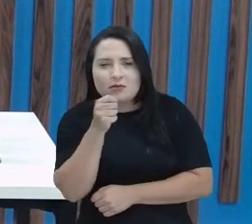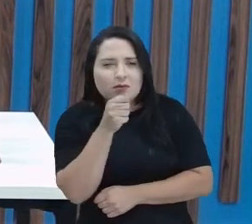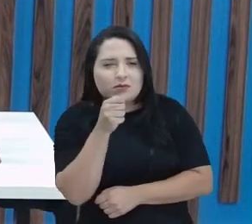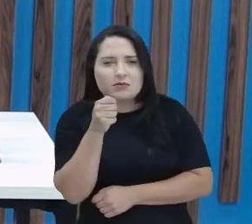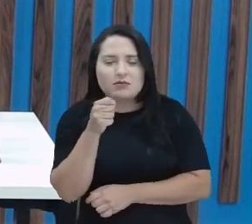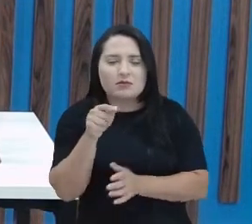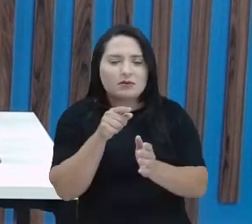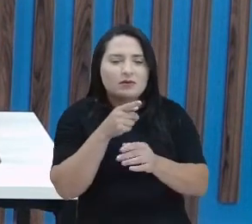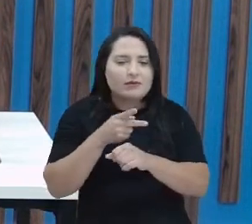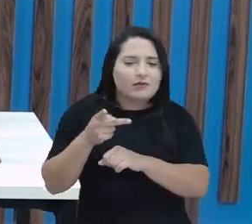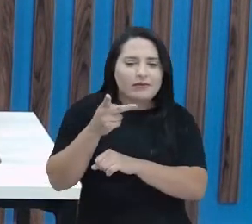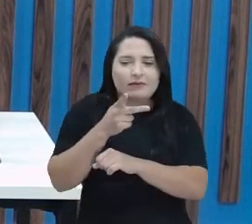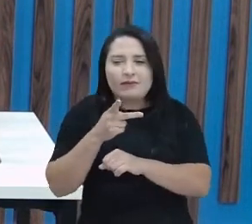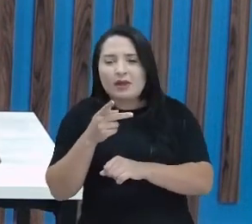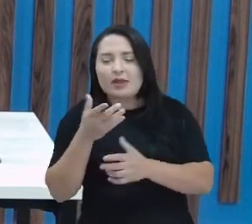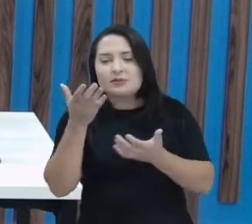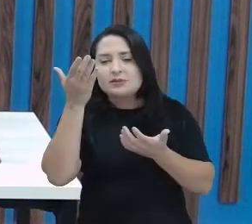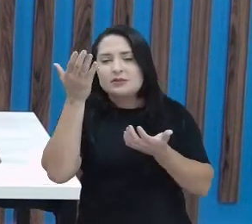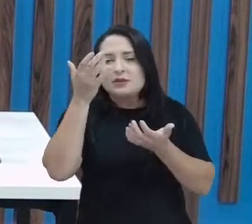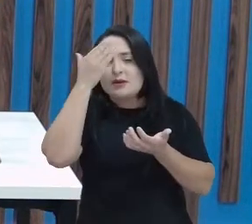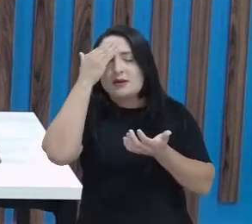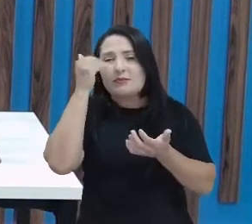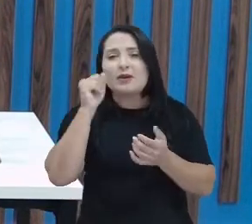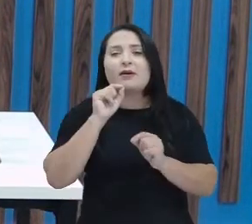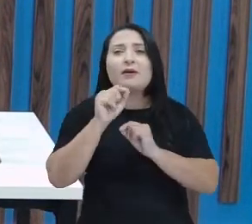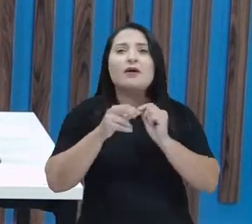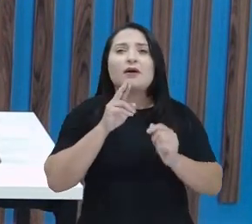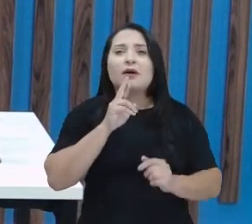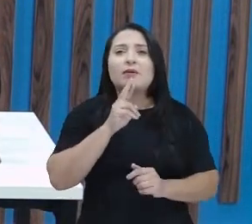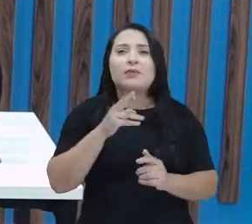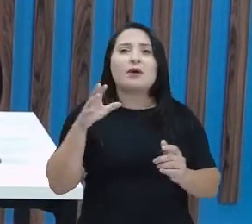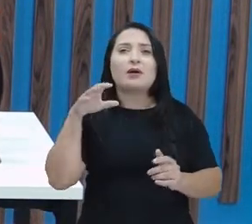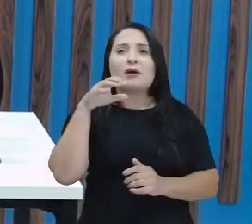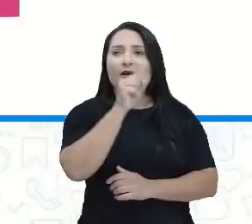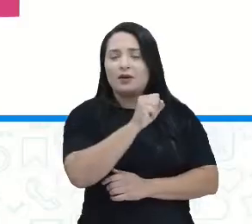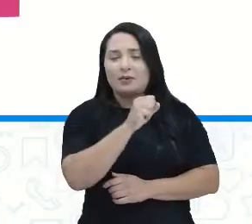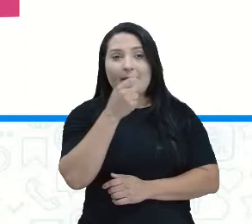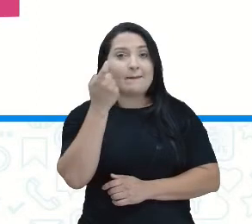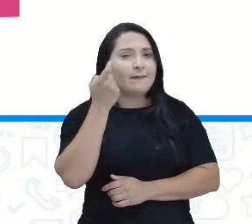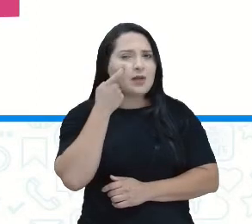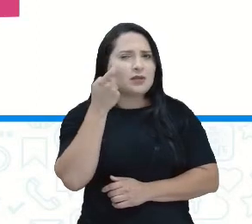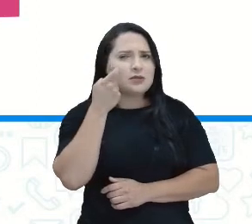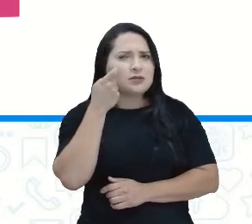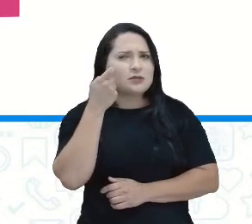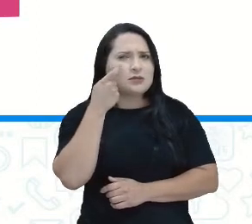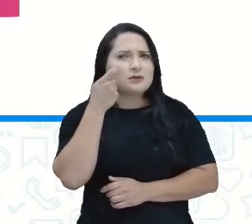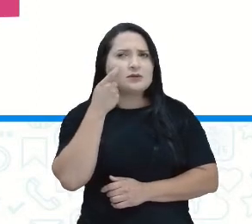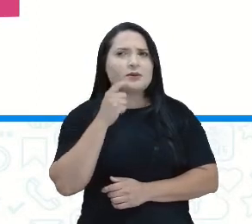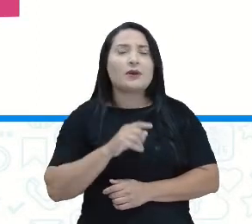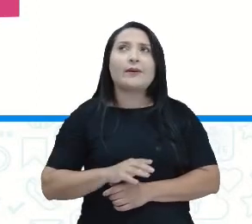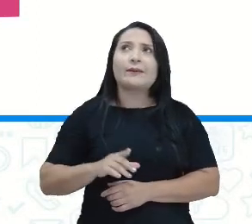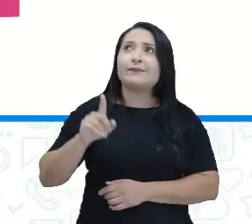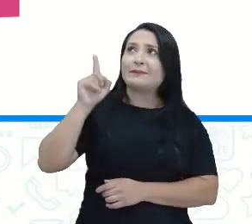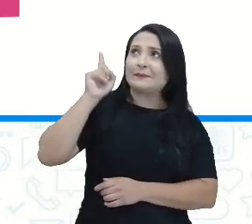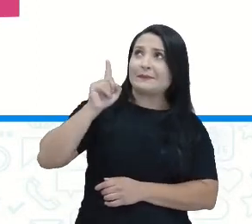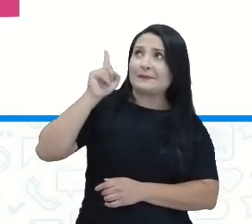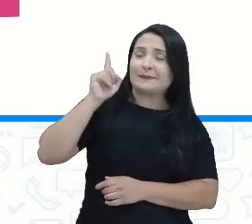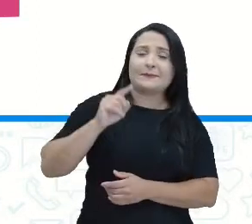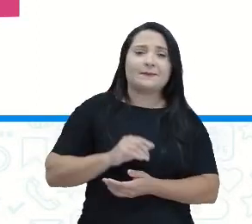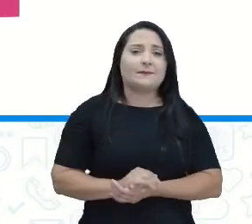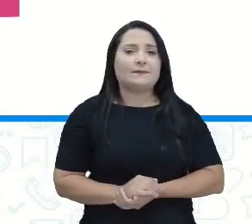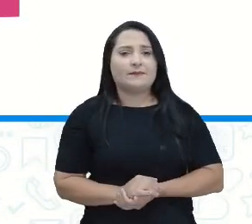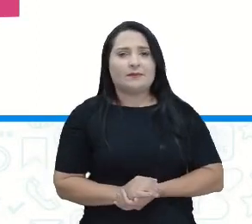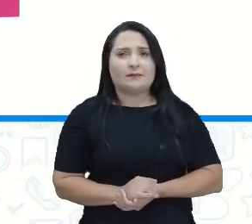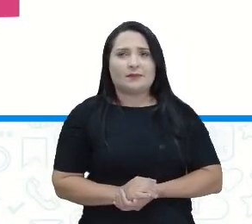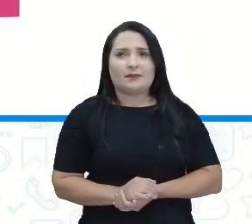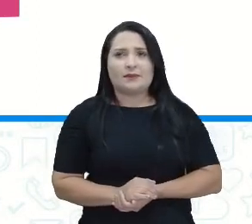quem vai responder bem rápido. Quem aí é um bom detetive? Presta atenção aí nas informações. Sou